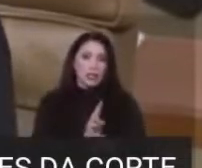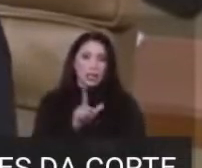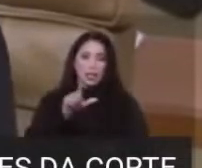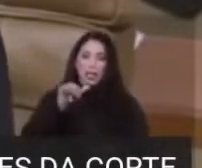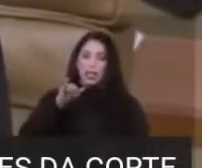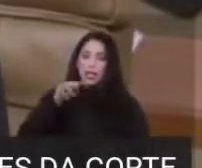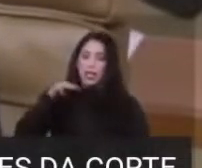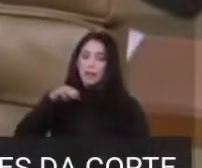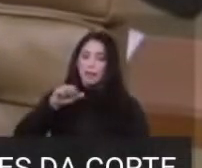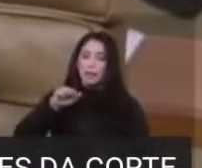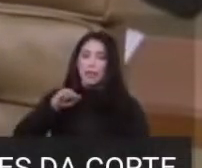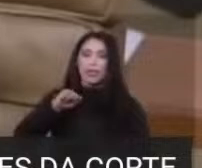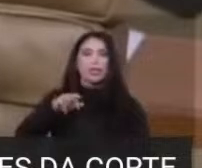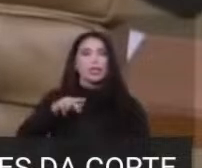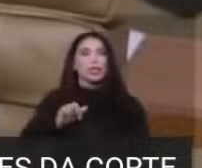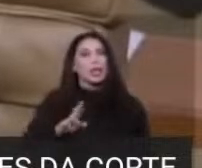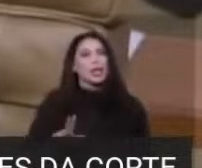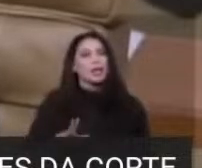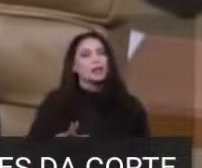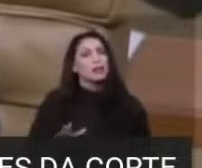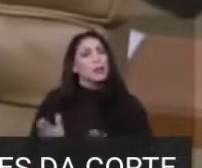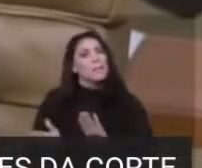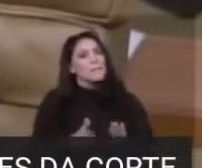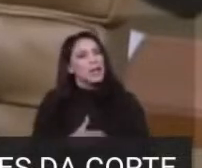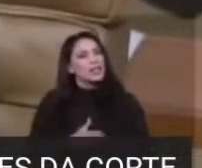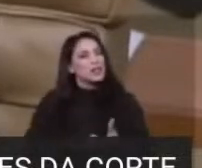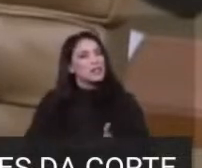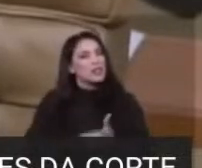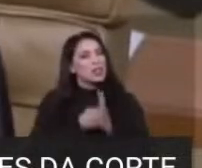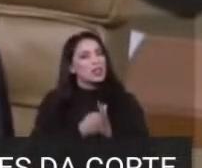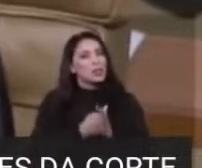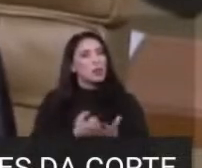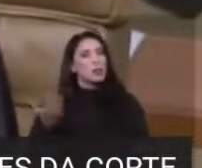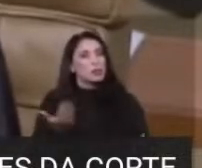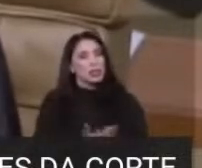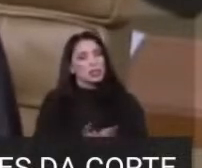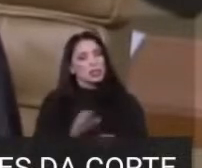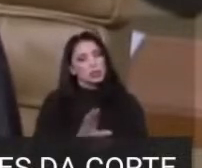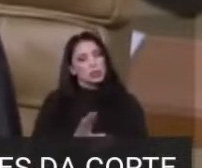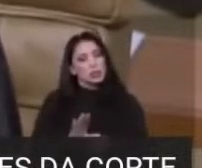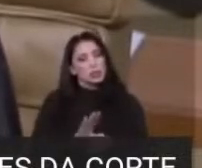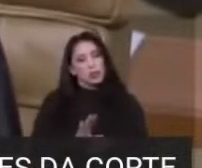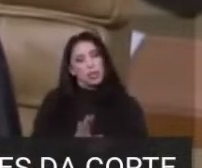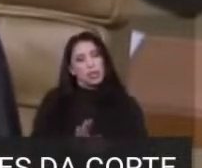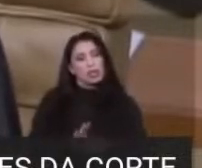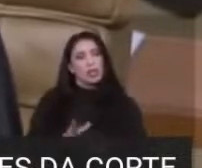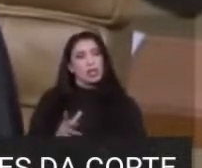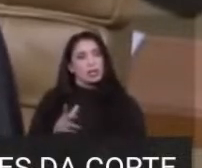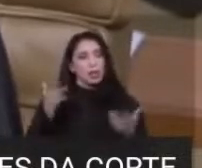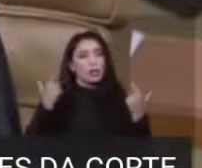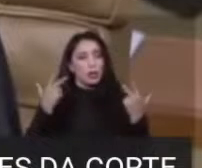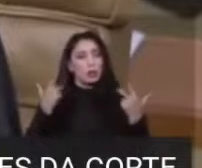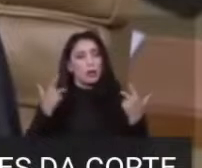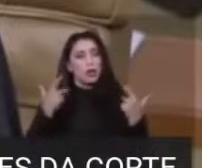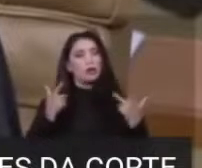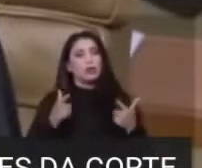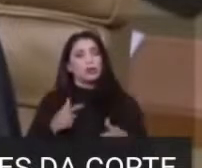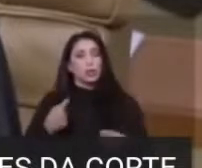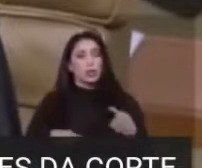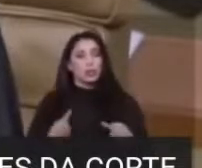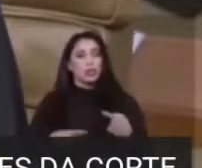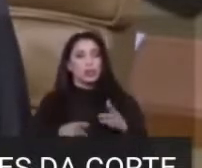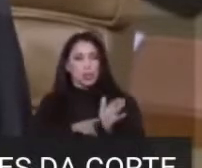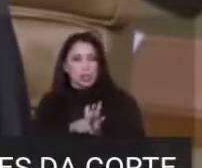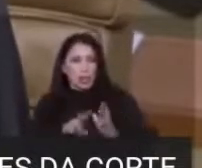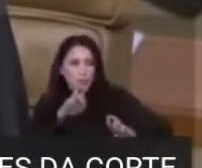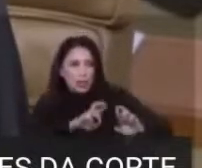momento. Mas não tenha previsto idêntica vedação para ações constitucionais que são usualmente manejadas no interesse de agentes